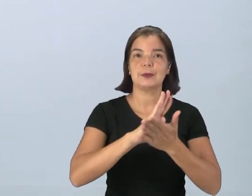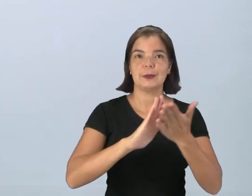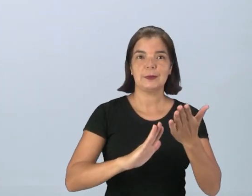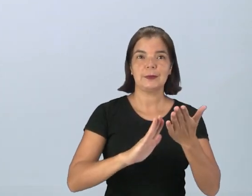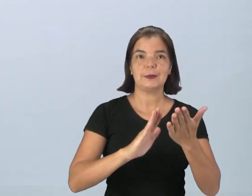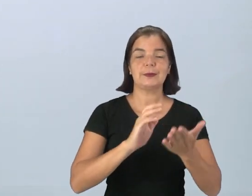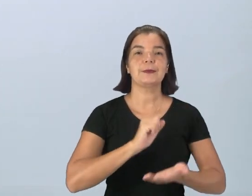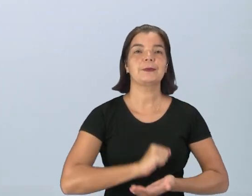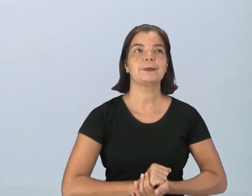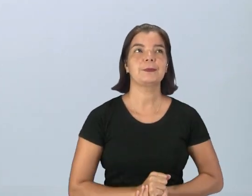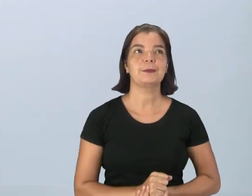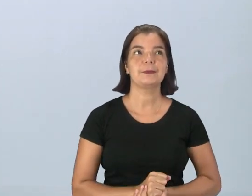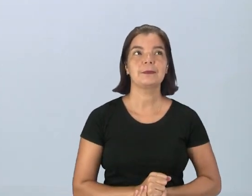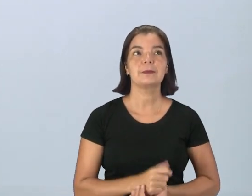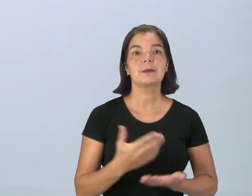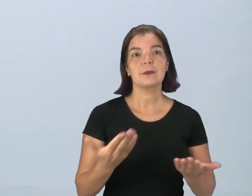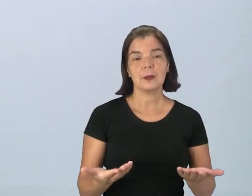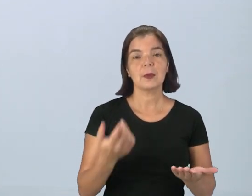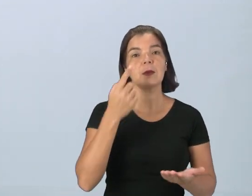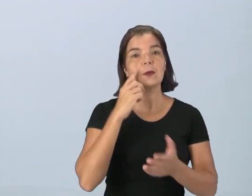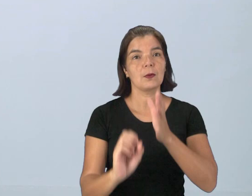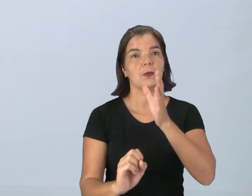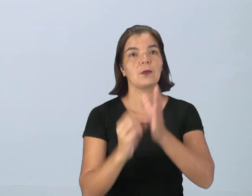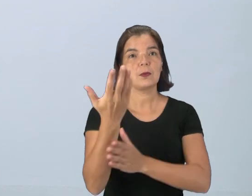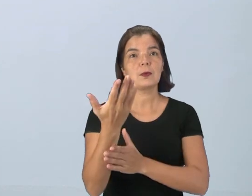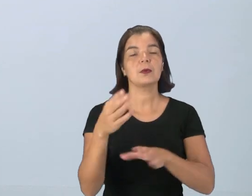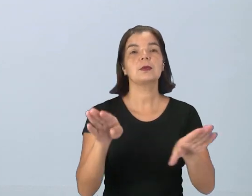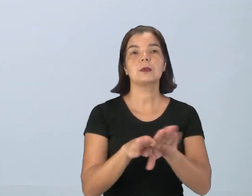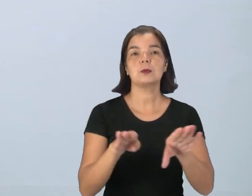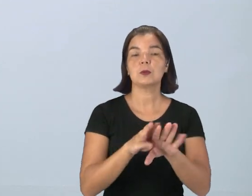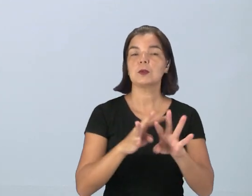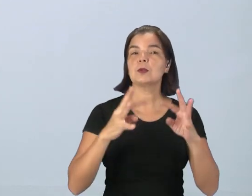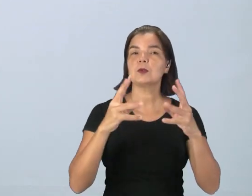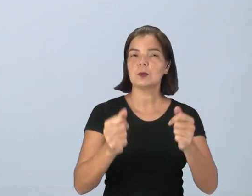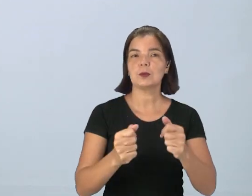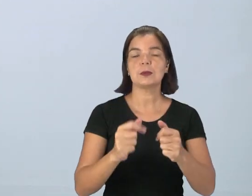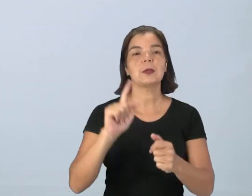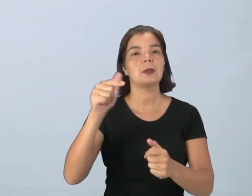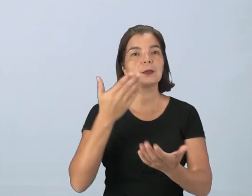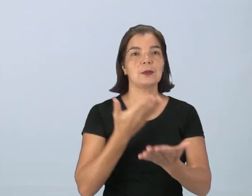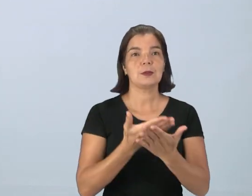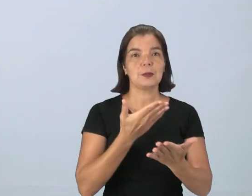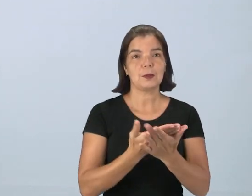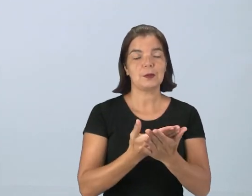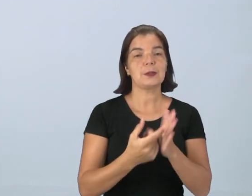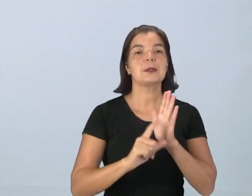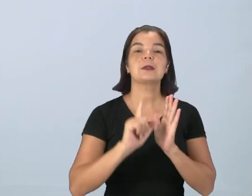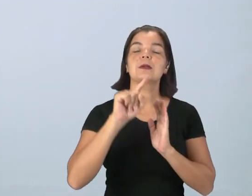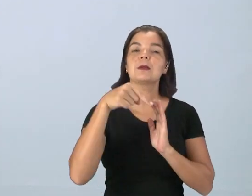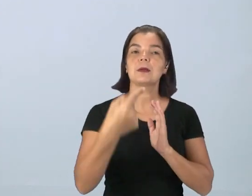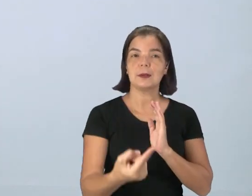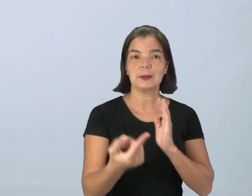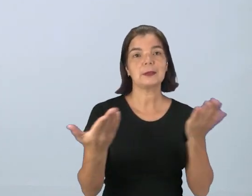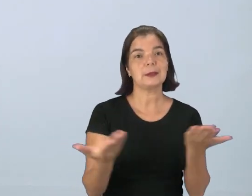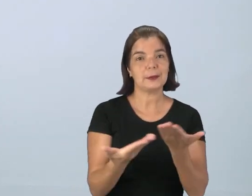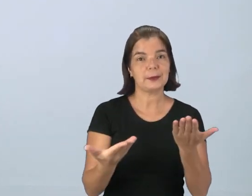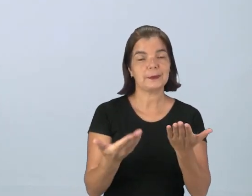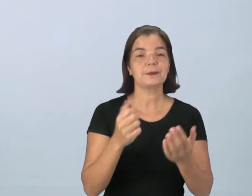aula aí, devemos retomar, né? Vamos relembrar o que vimos hoje. Então, na aula de hoje, nós retomamos o conteúdo de